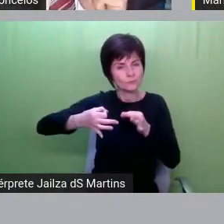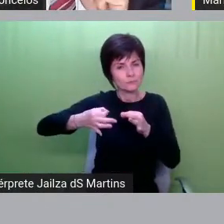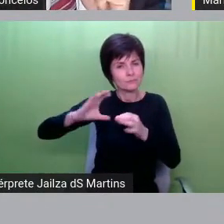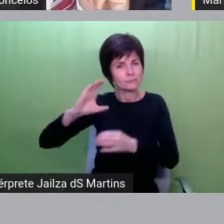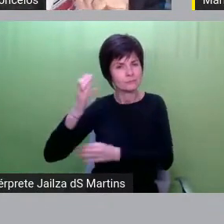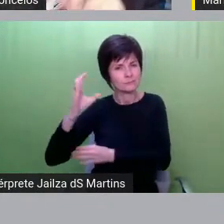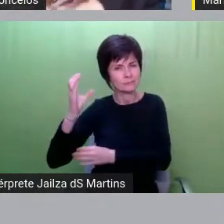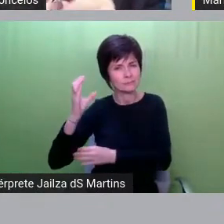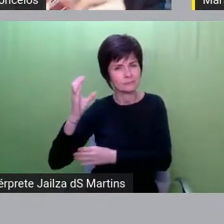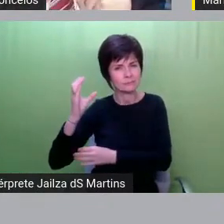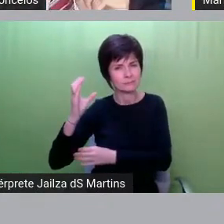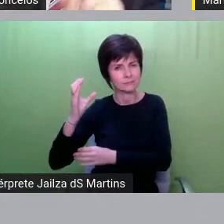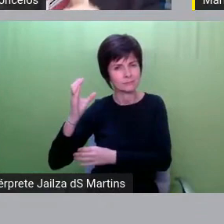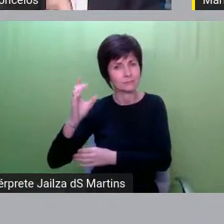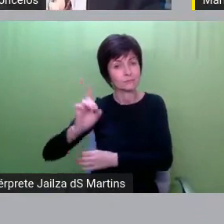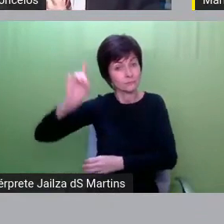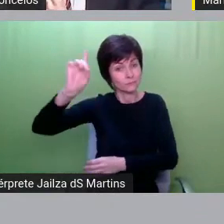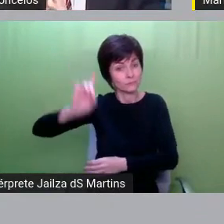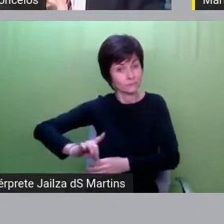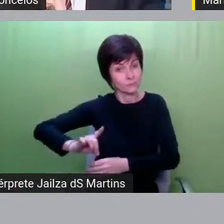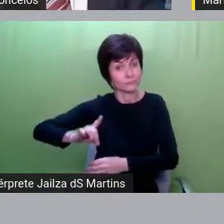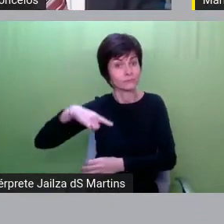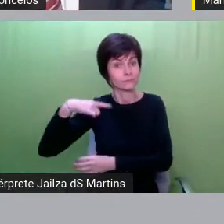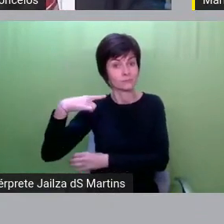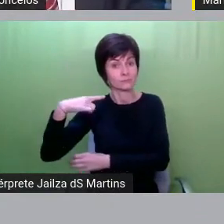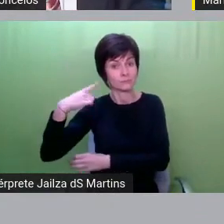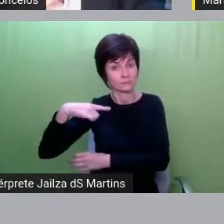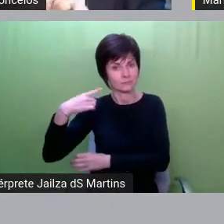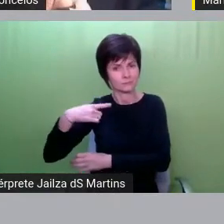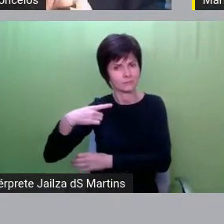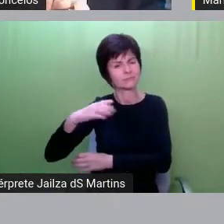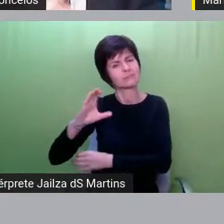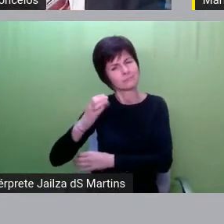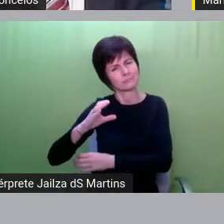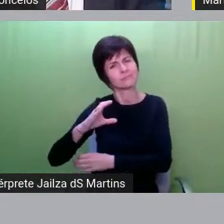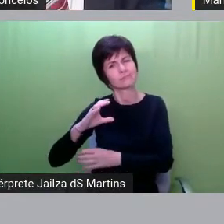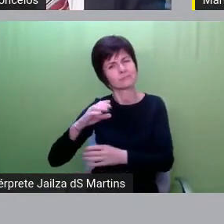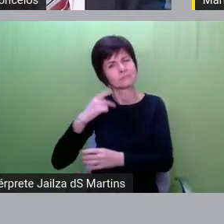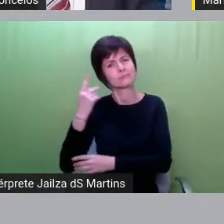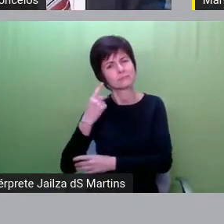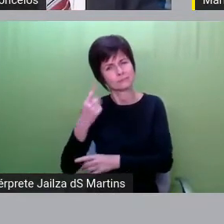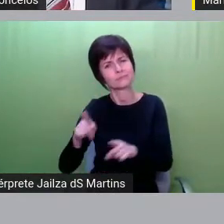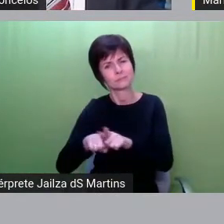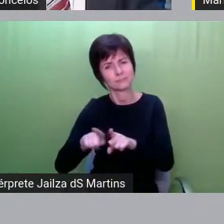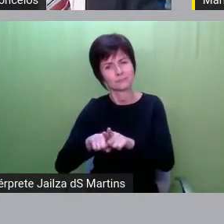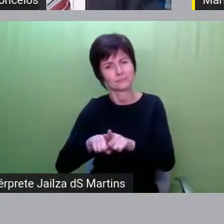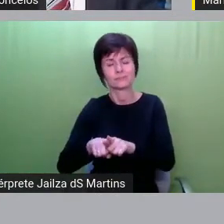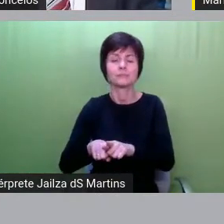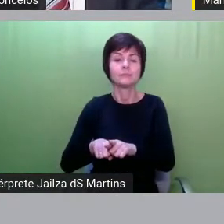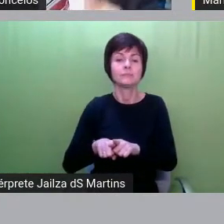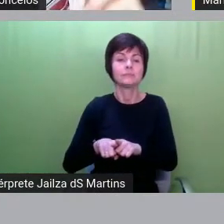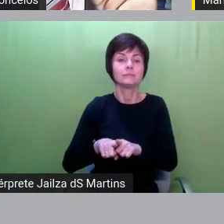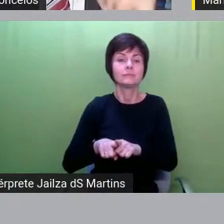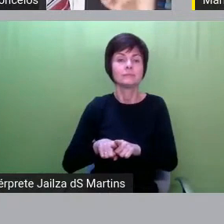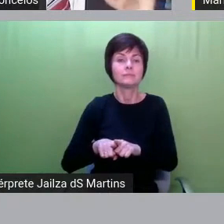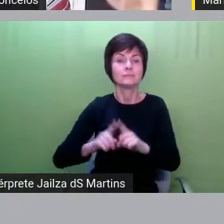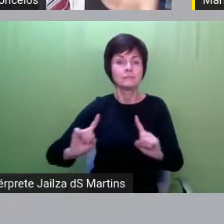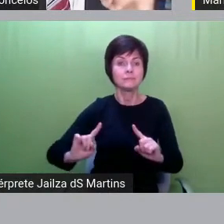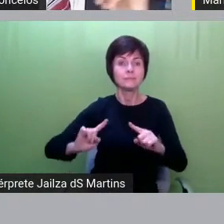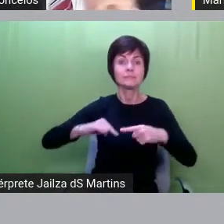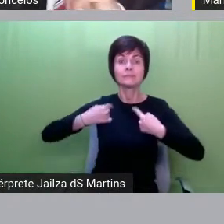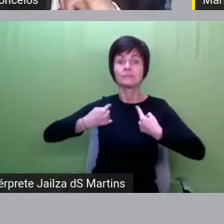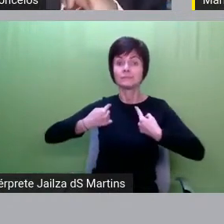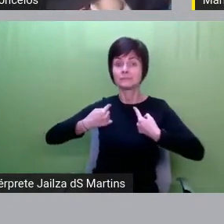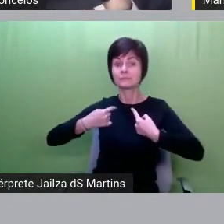cientistas do direito e da economia e da ciência política, estamos desafiados a fazer